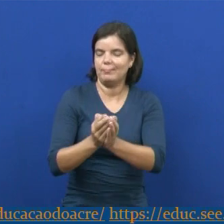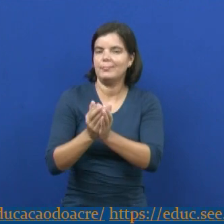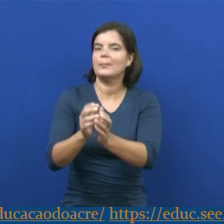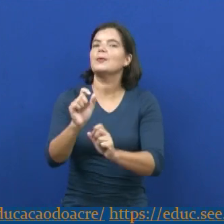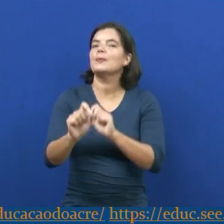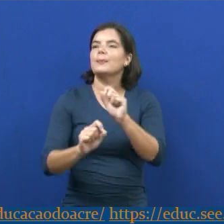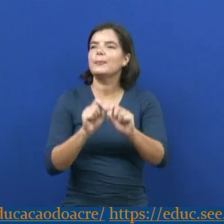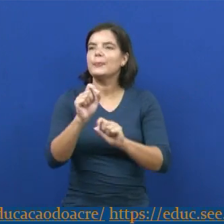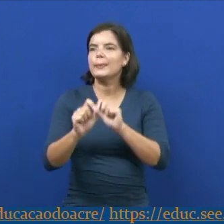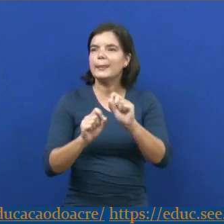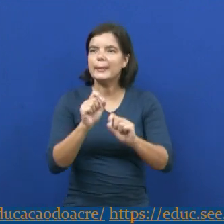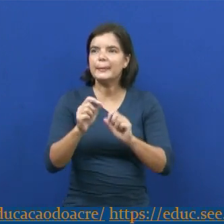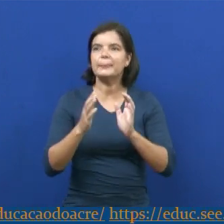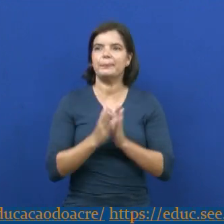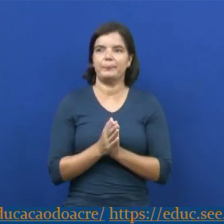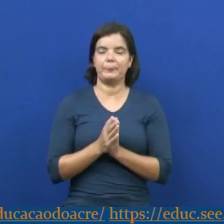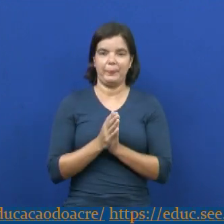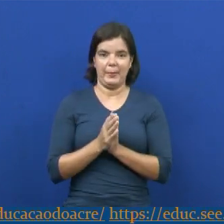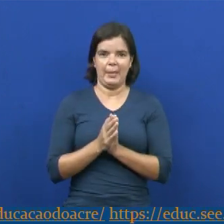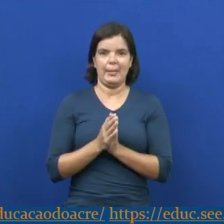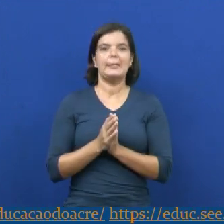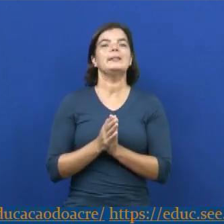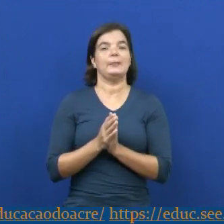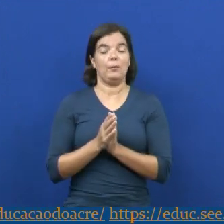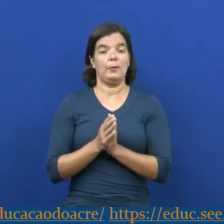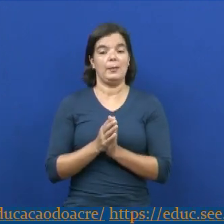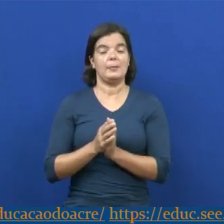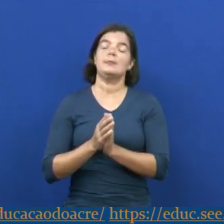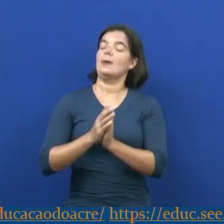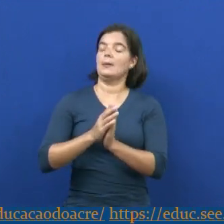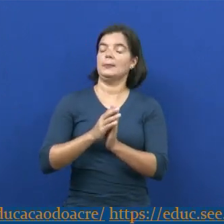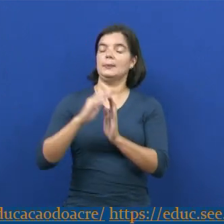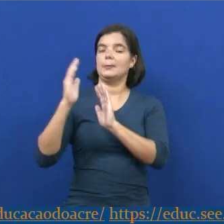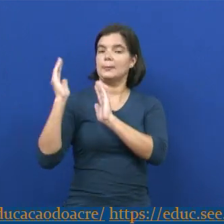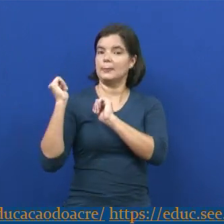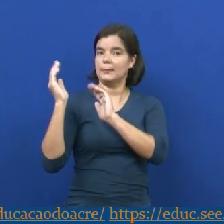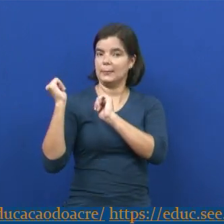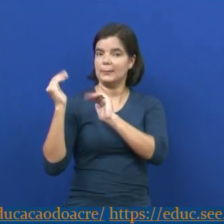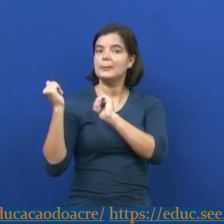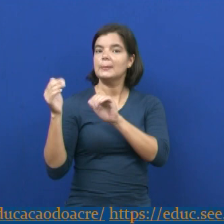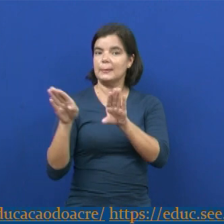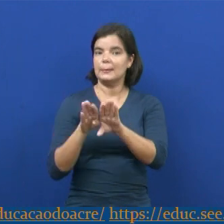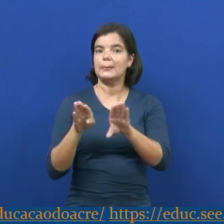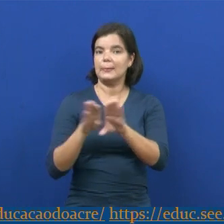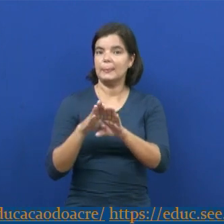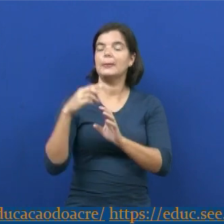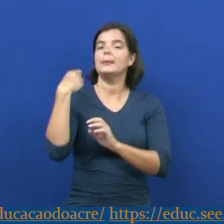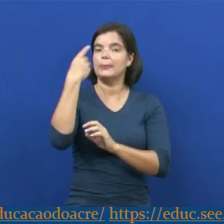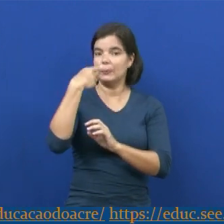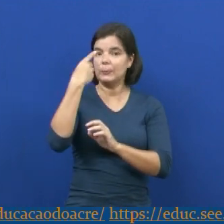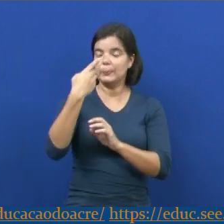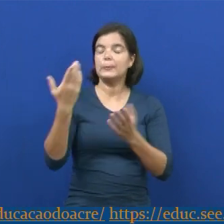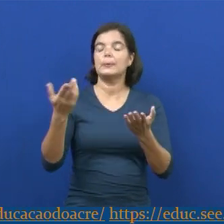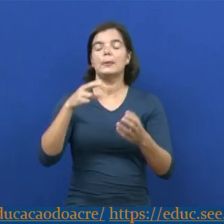que eram das potências espanhola e também portuguesa. Por